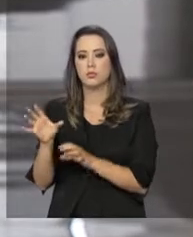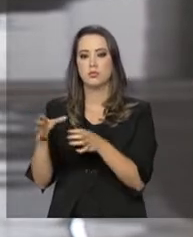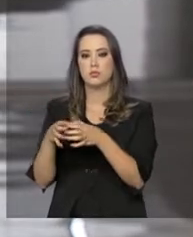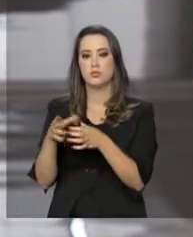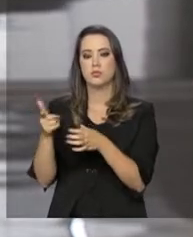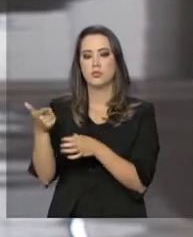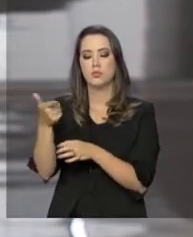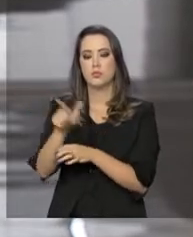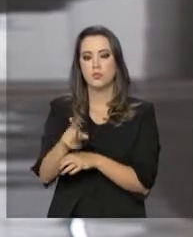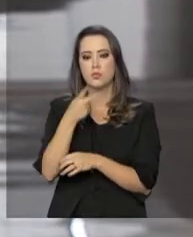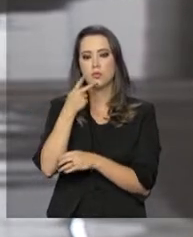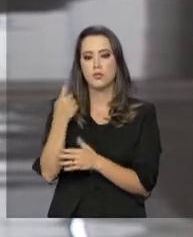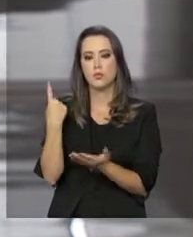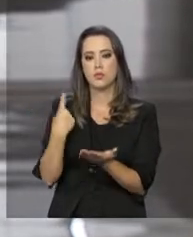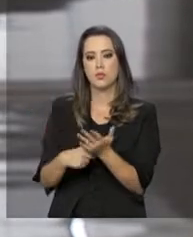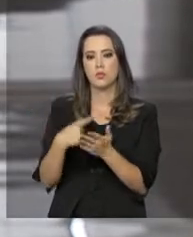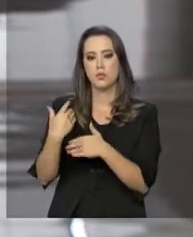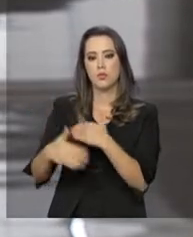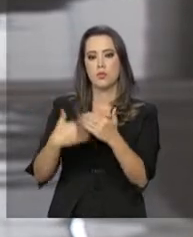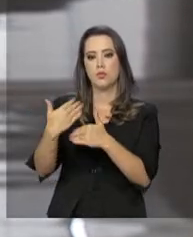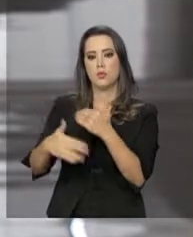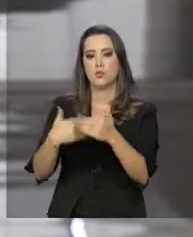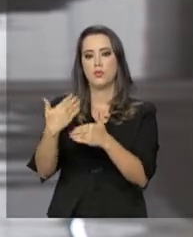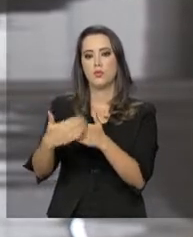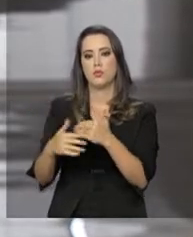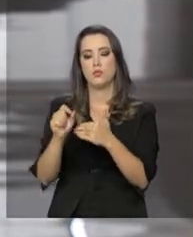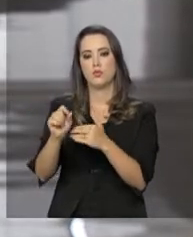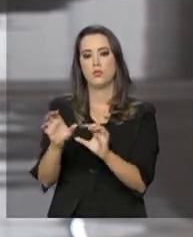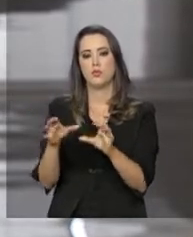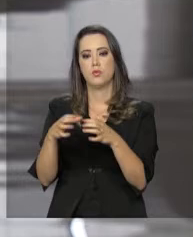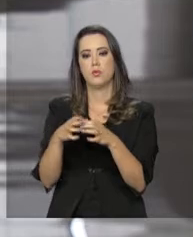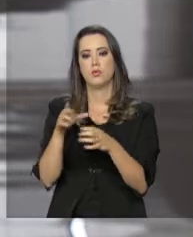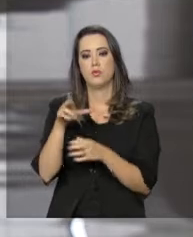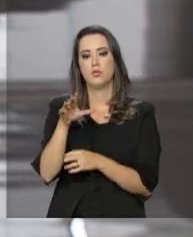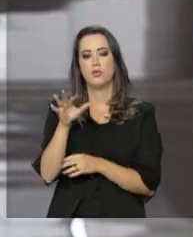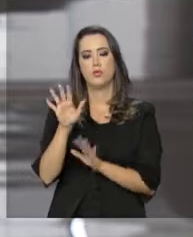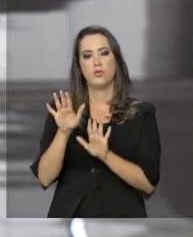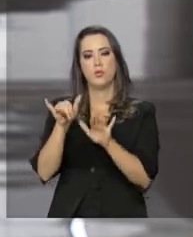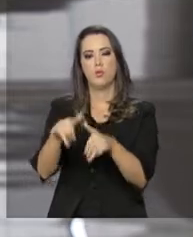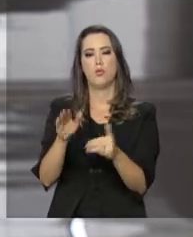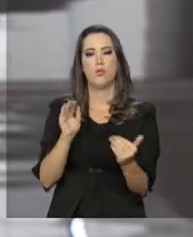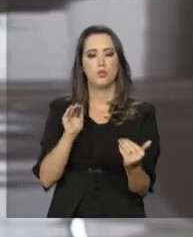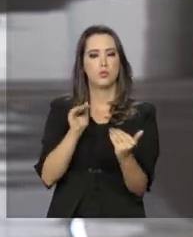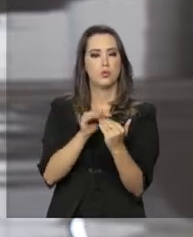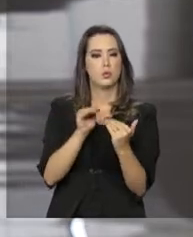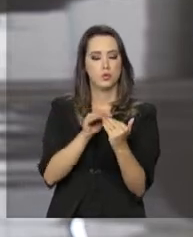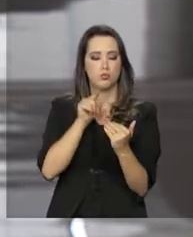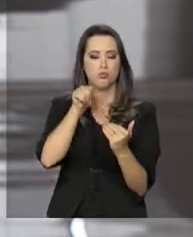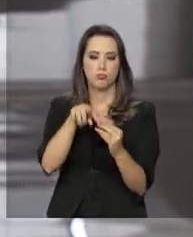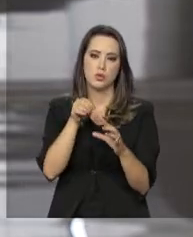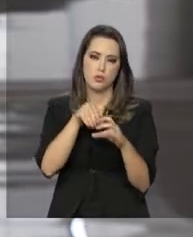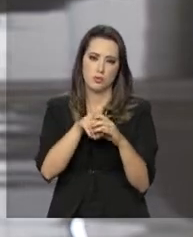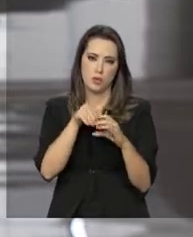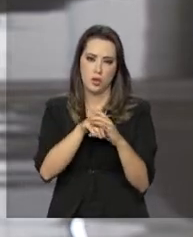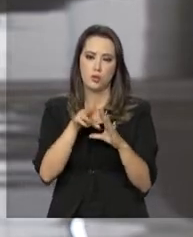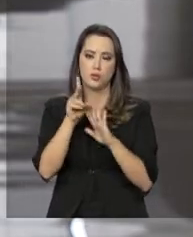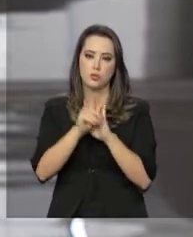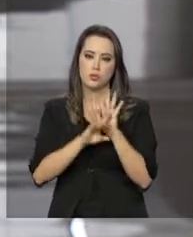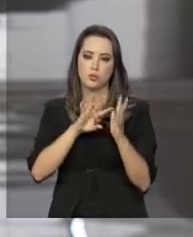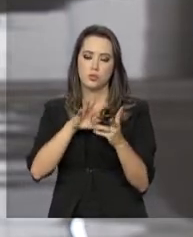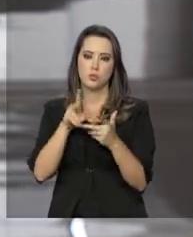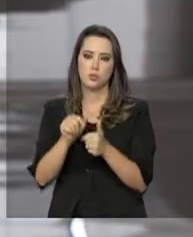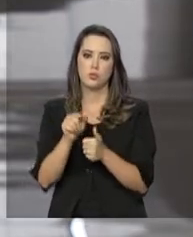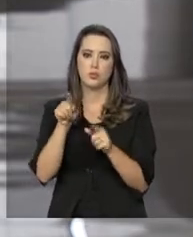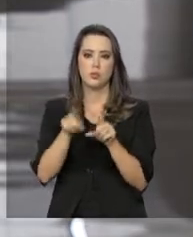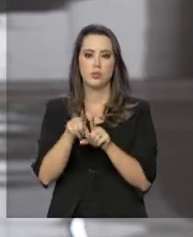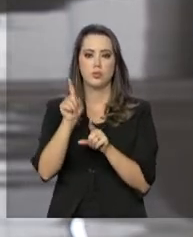reafirmou que vão continuar a com esse fim dentro do âmbito do direito internacional ele sugeriram